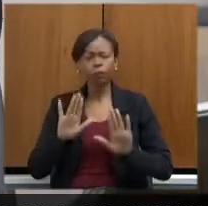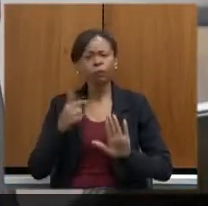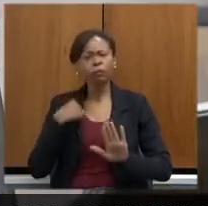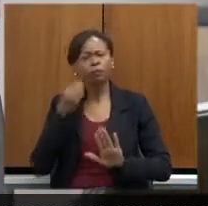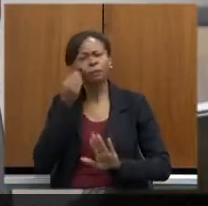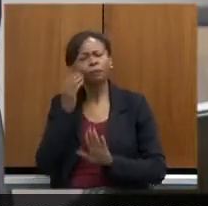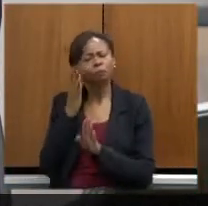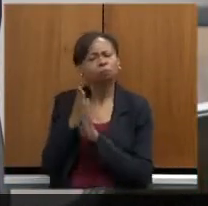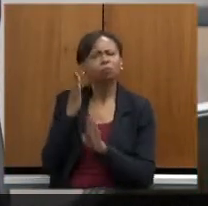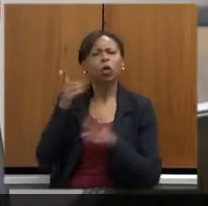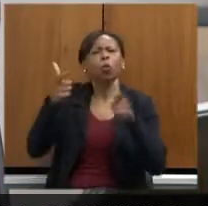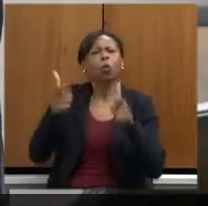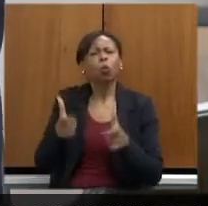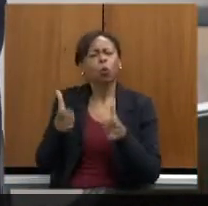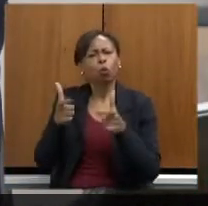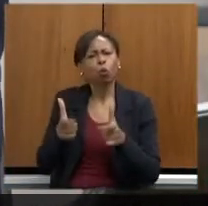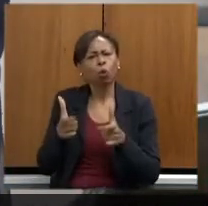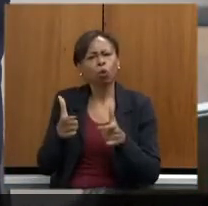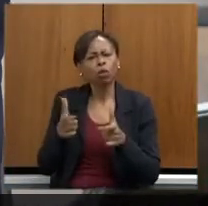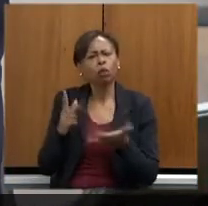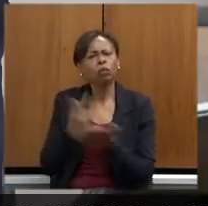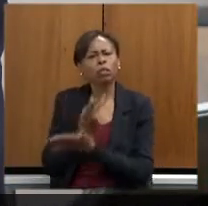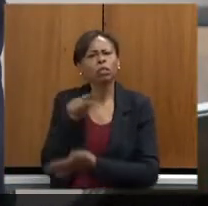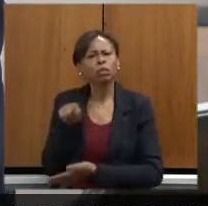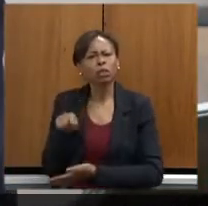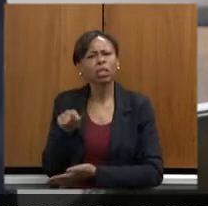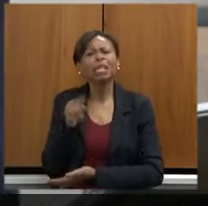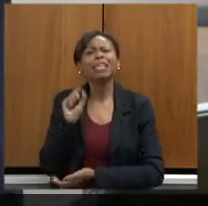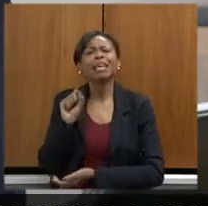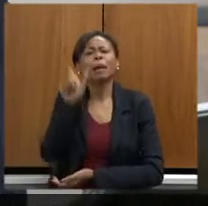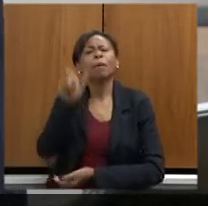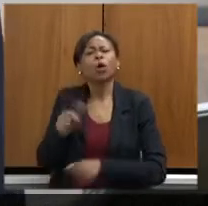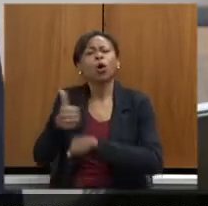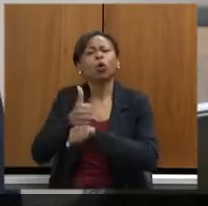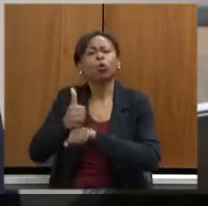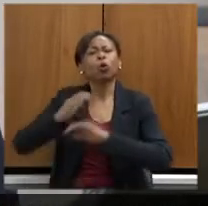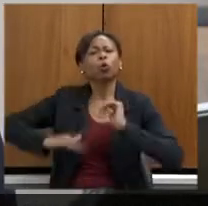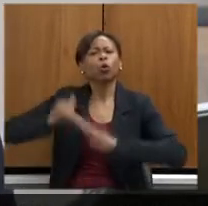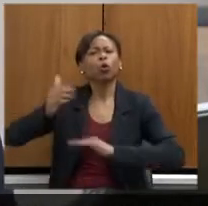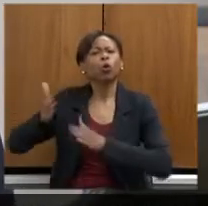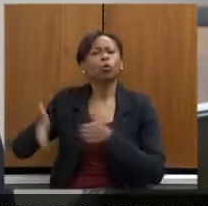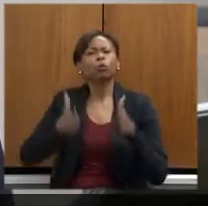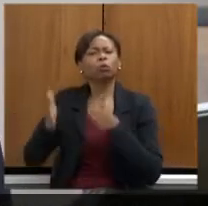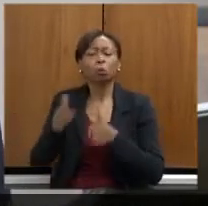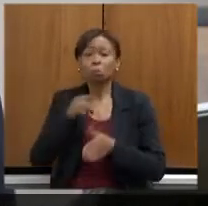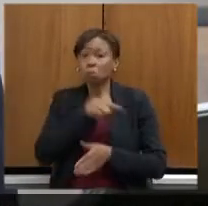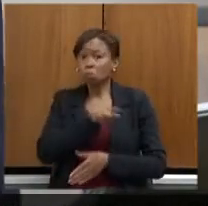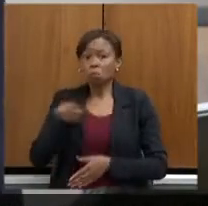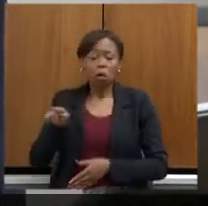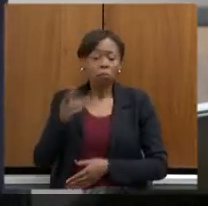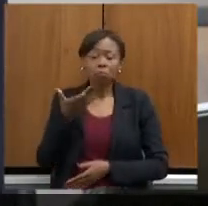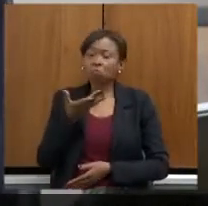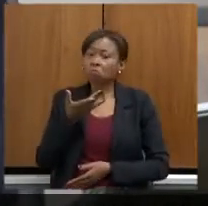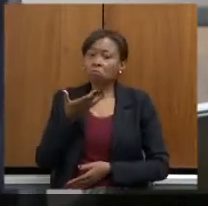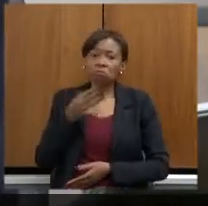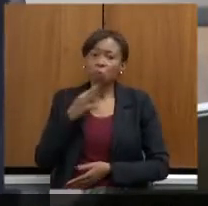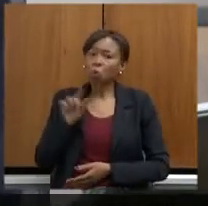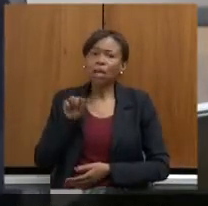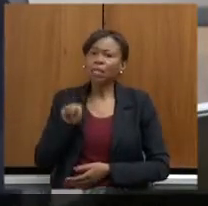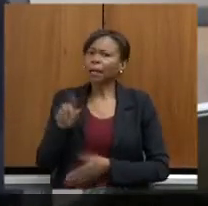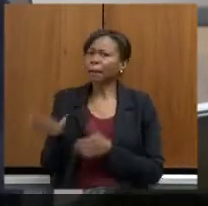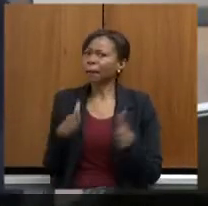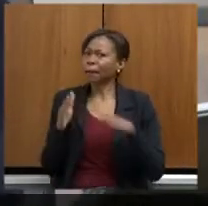descobrir saber onde que havia acontecido aquele quem era o produtor na verdade ninguém o o João comprou todo